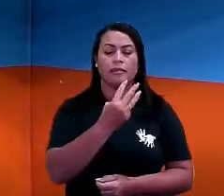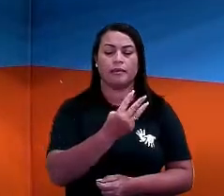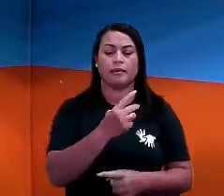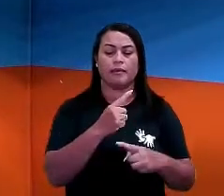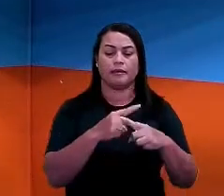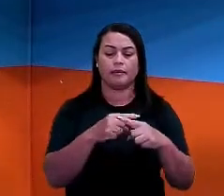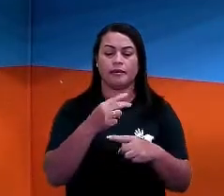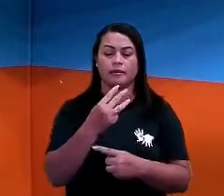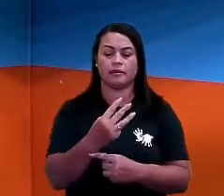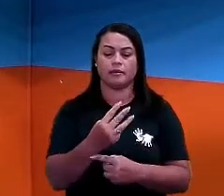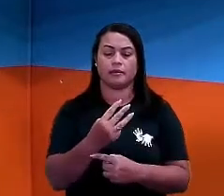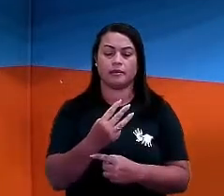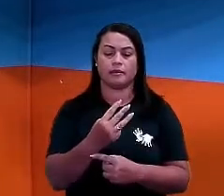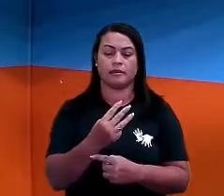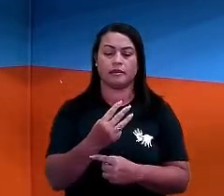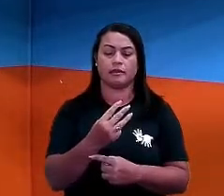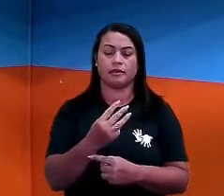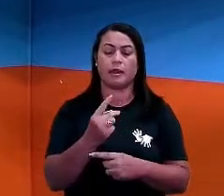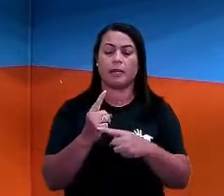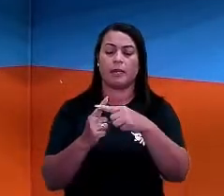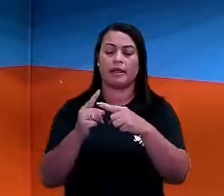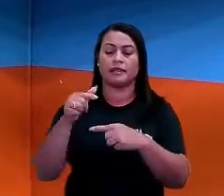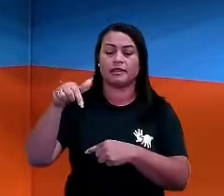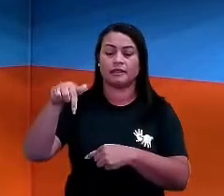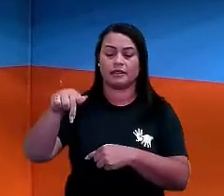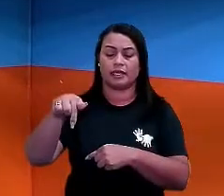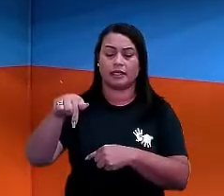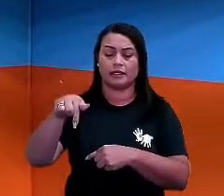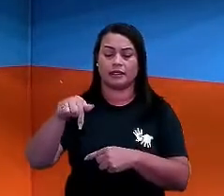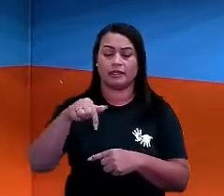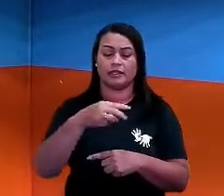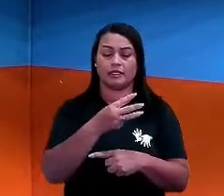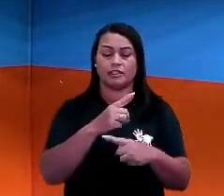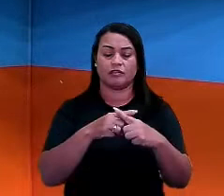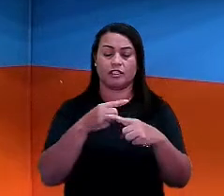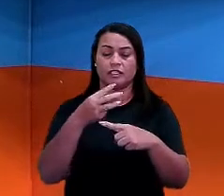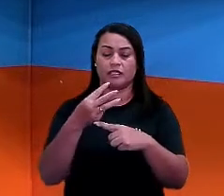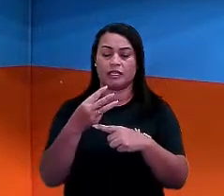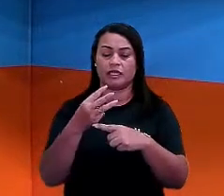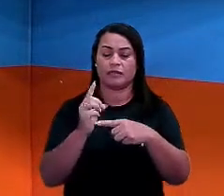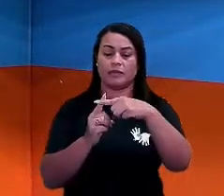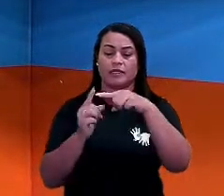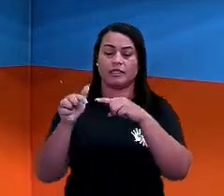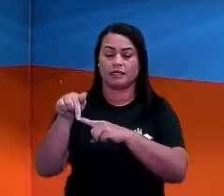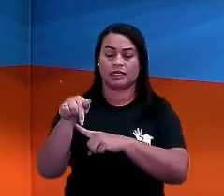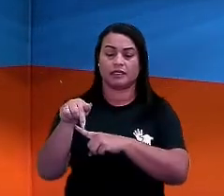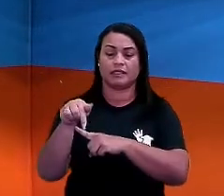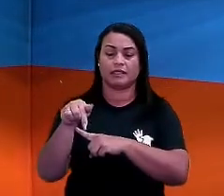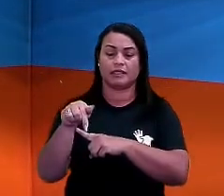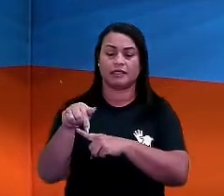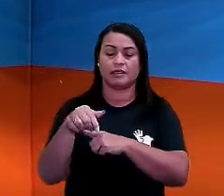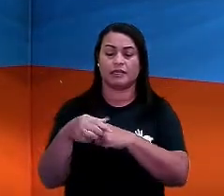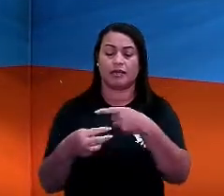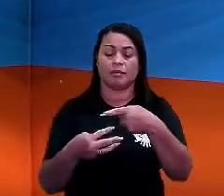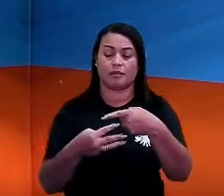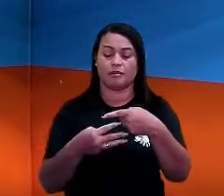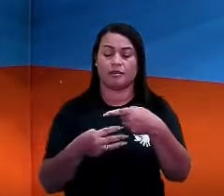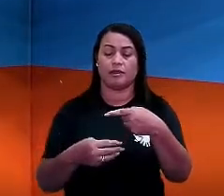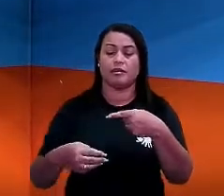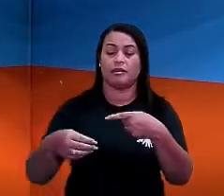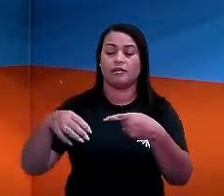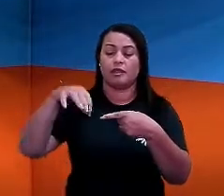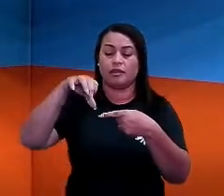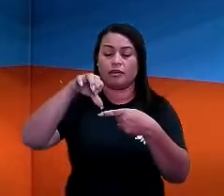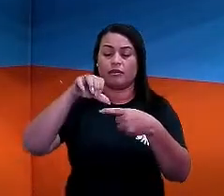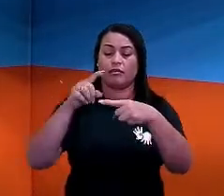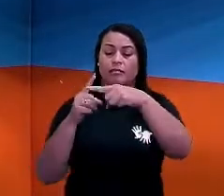3 mais 7. Repito 7 aqui embaixo. Quanto é que dá 3 vezes 3? 9.